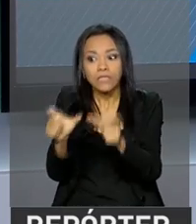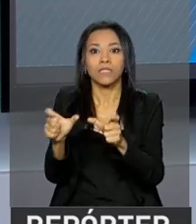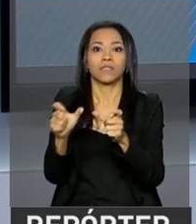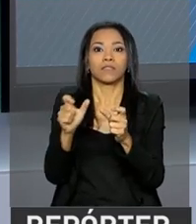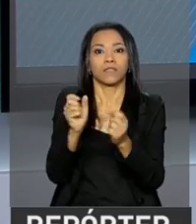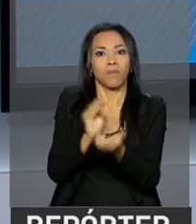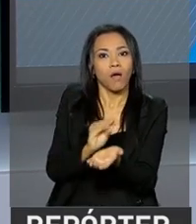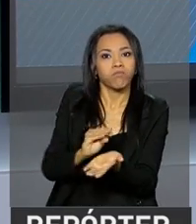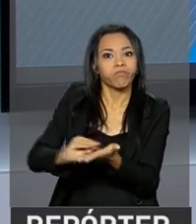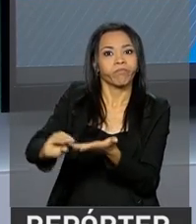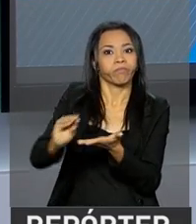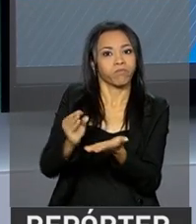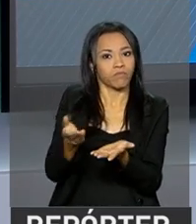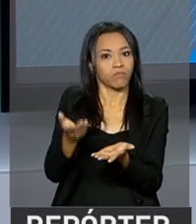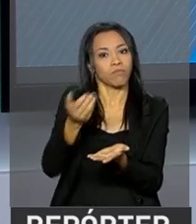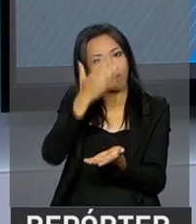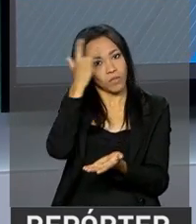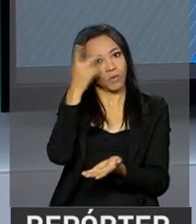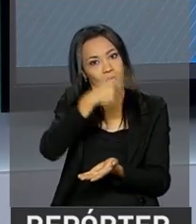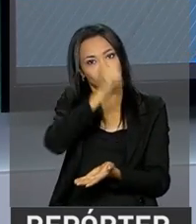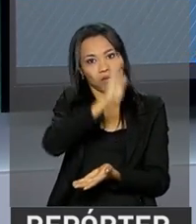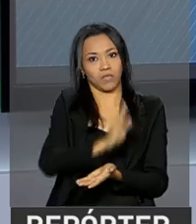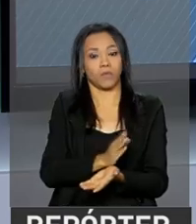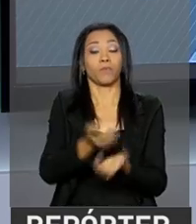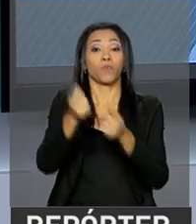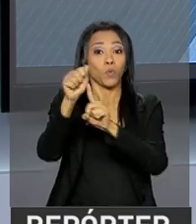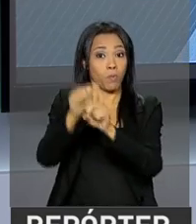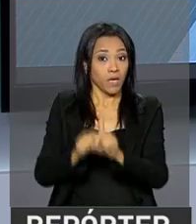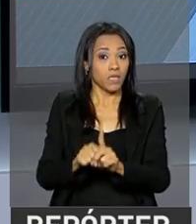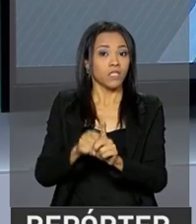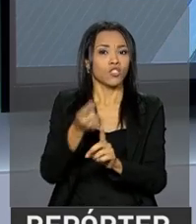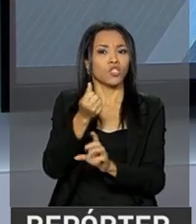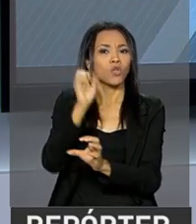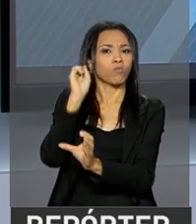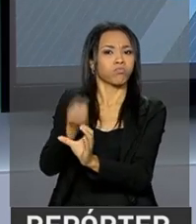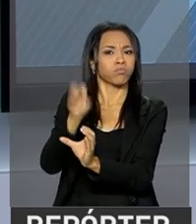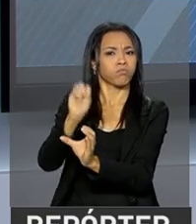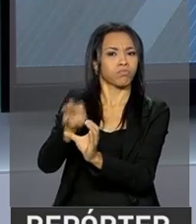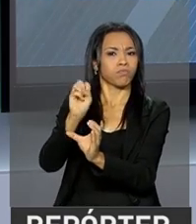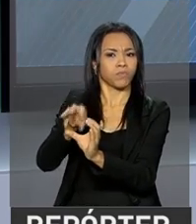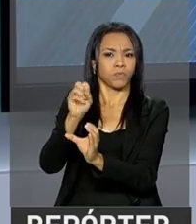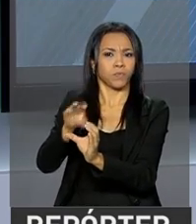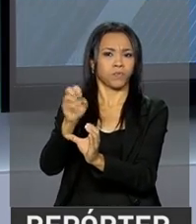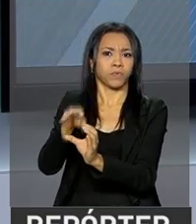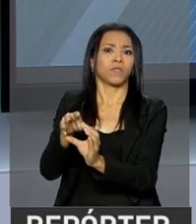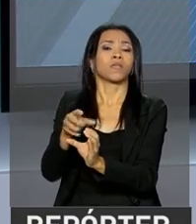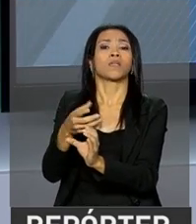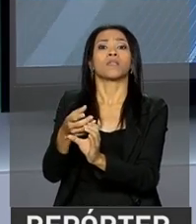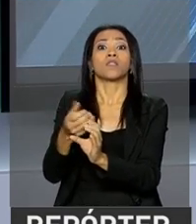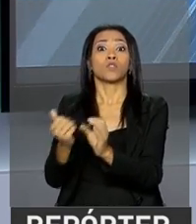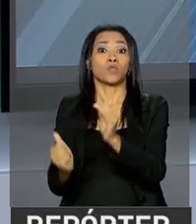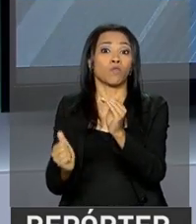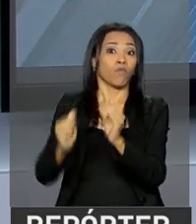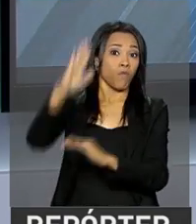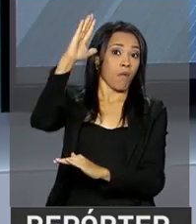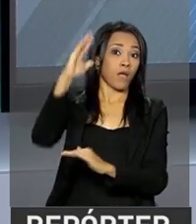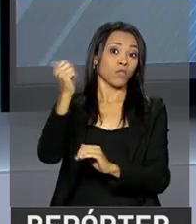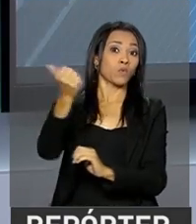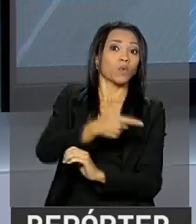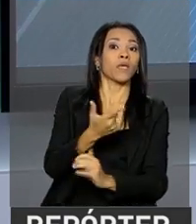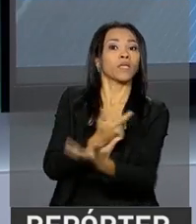atrativo para o brasileiro no mês os depósitos superaram os saques em mais de